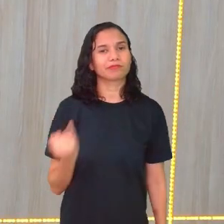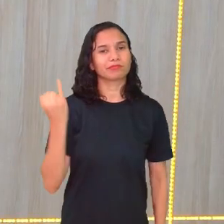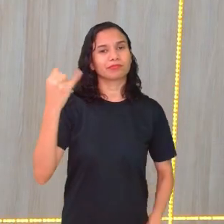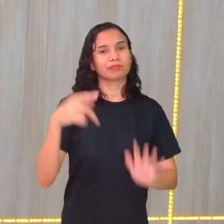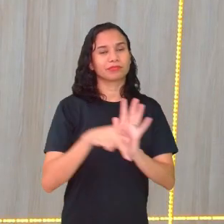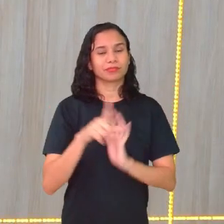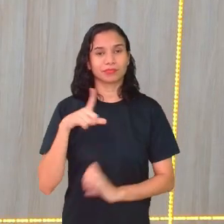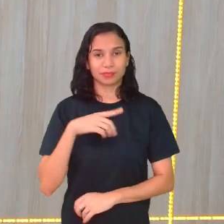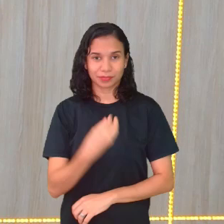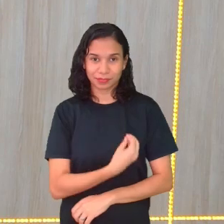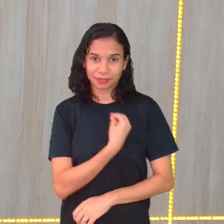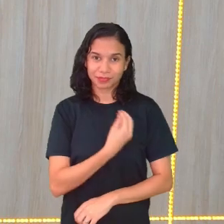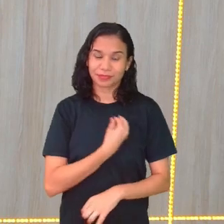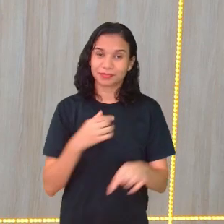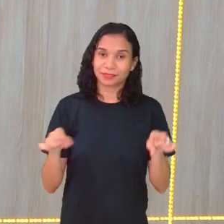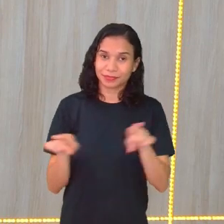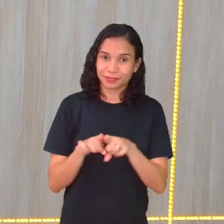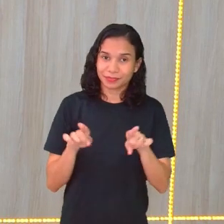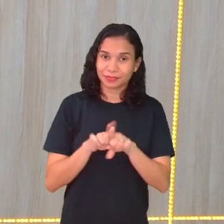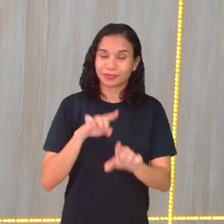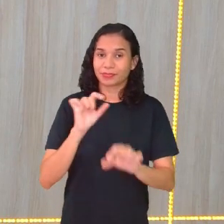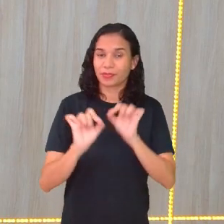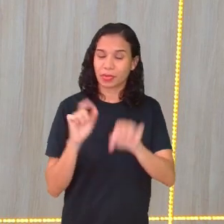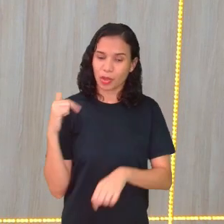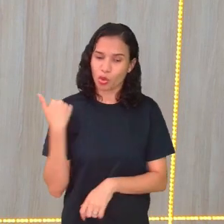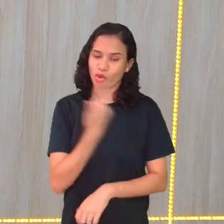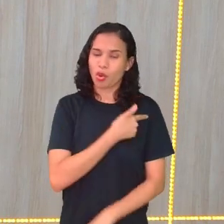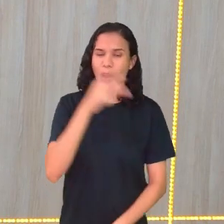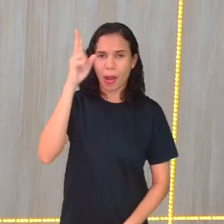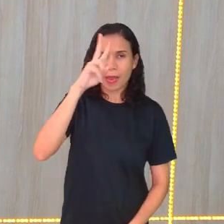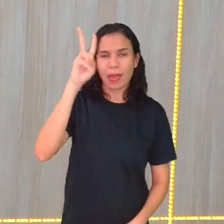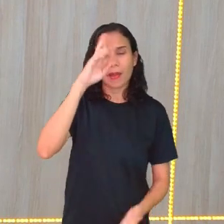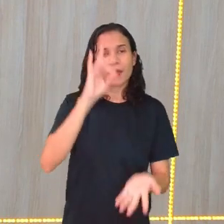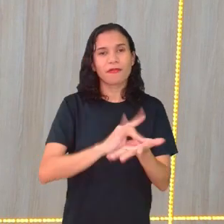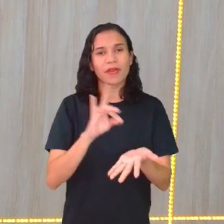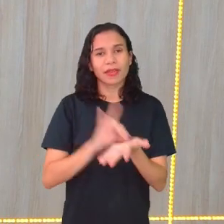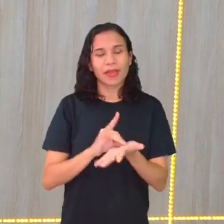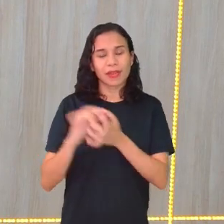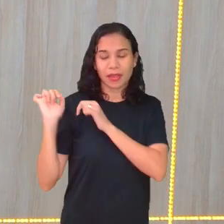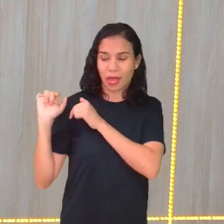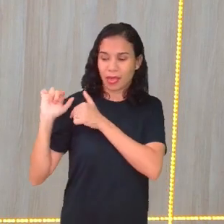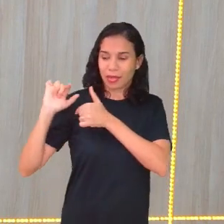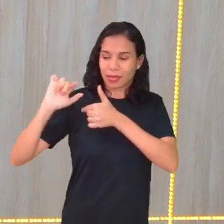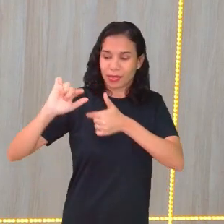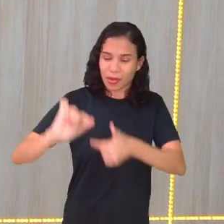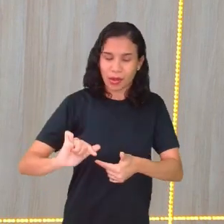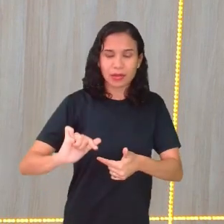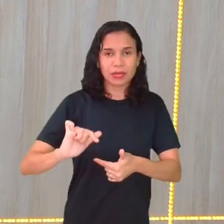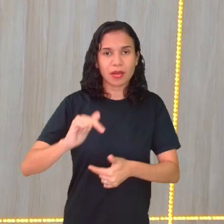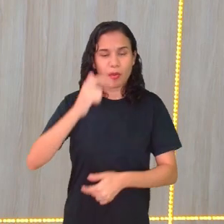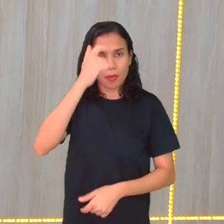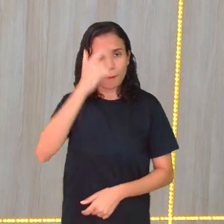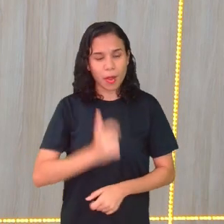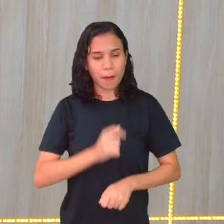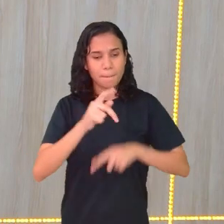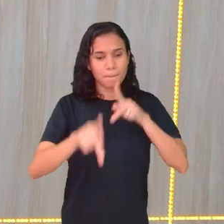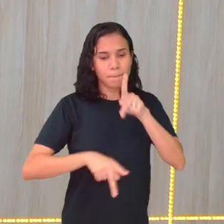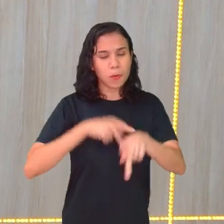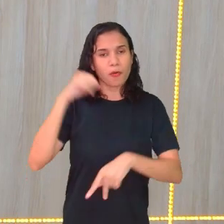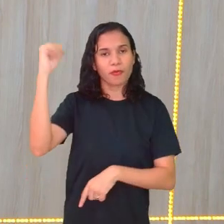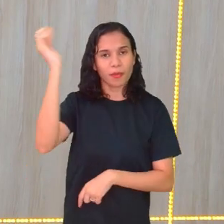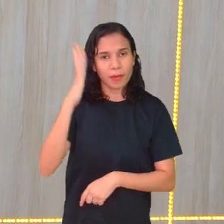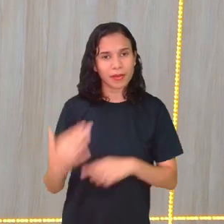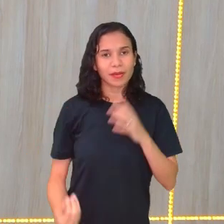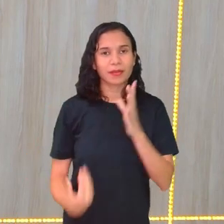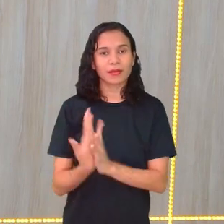importantes e que a gente se recorde que a nossa raiz, a gente enquanto povo brasileiro, é também